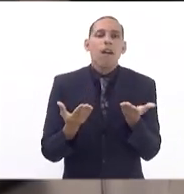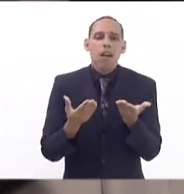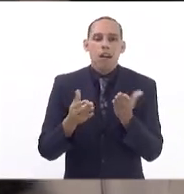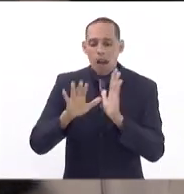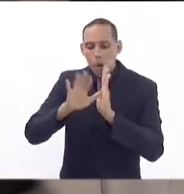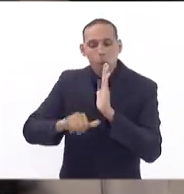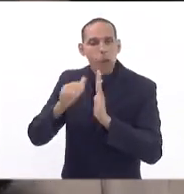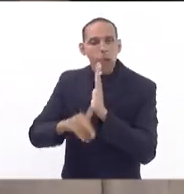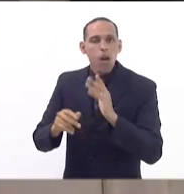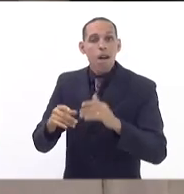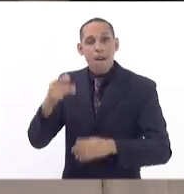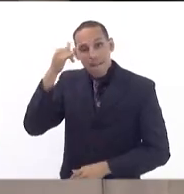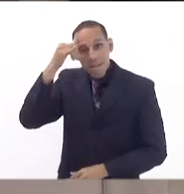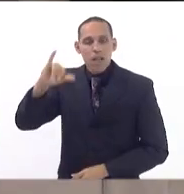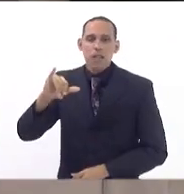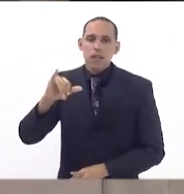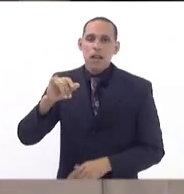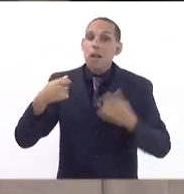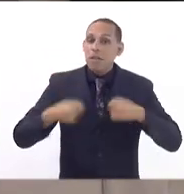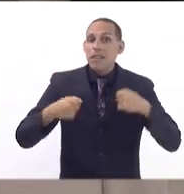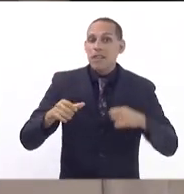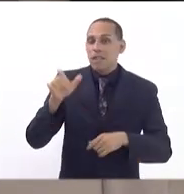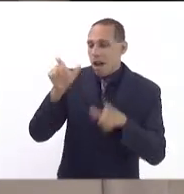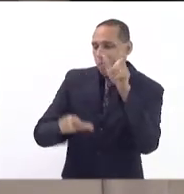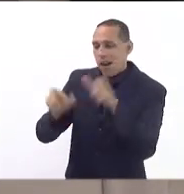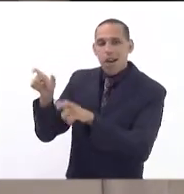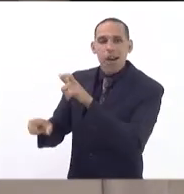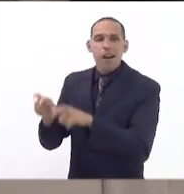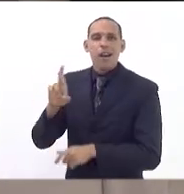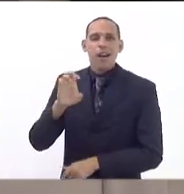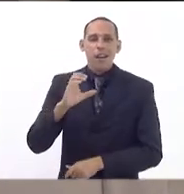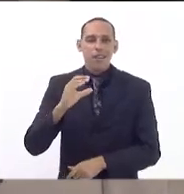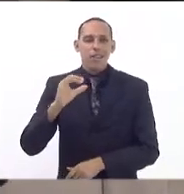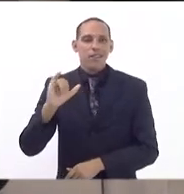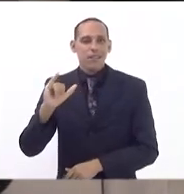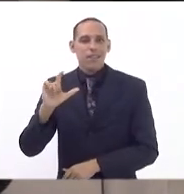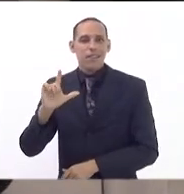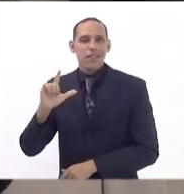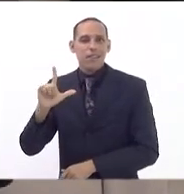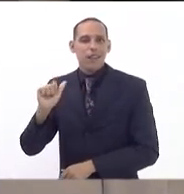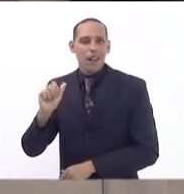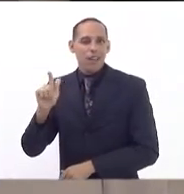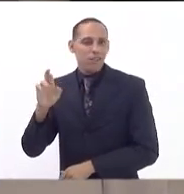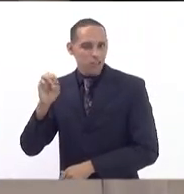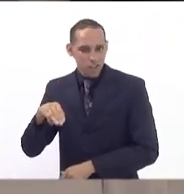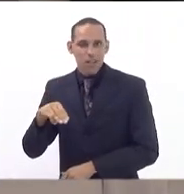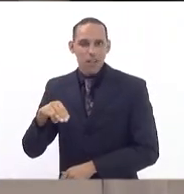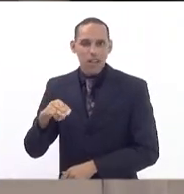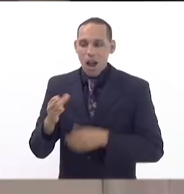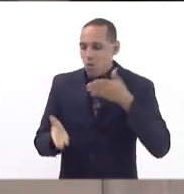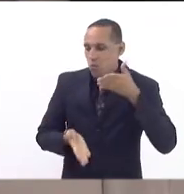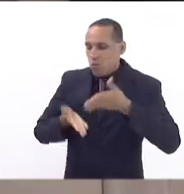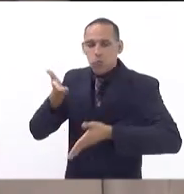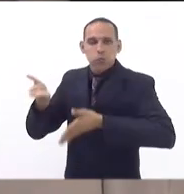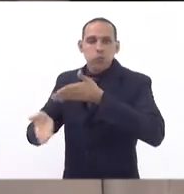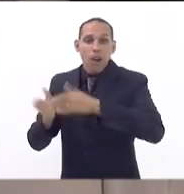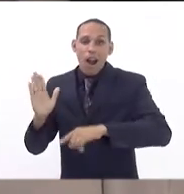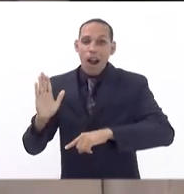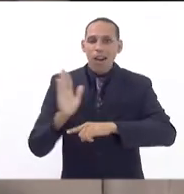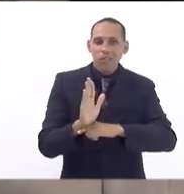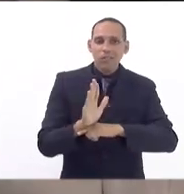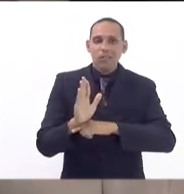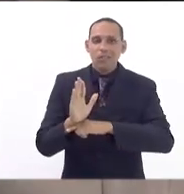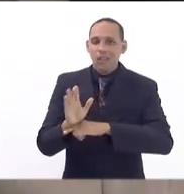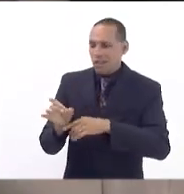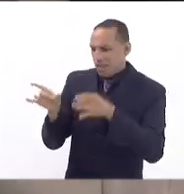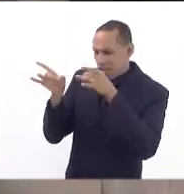que a reciclagem ela tem que ser ouvido eu acho que tem que ser feito um grupo de estudos e que a reciclagem Esteja dentro para auxiliar e que não mate a